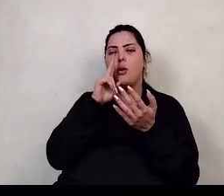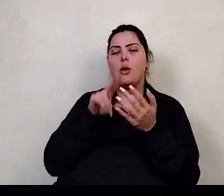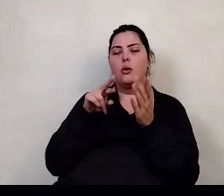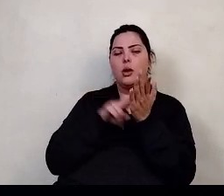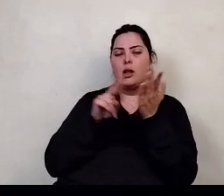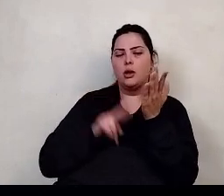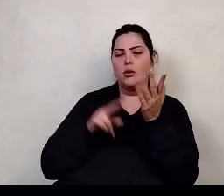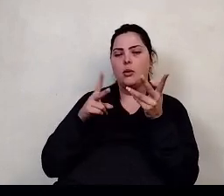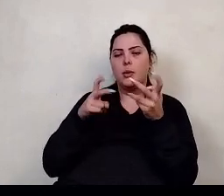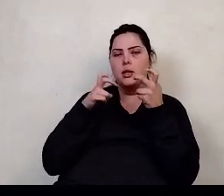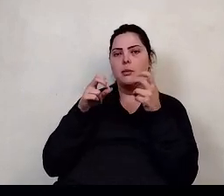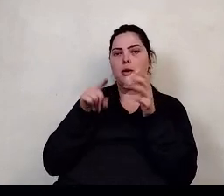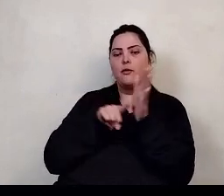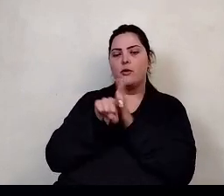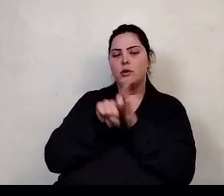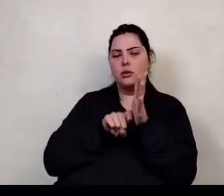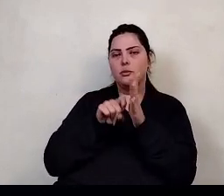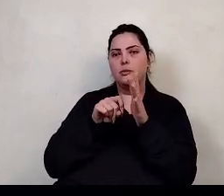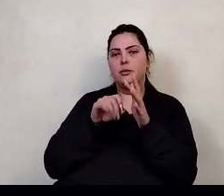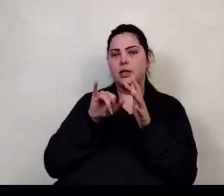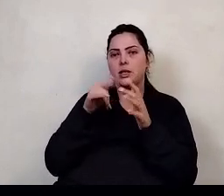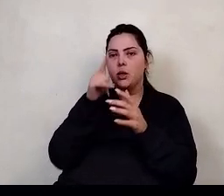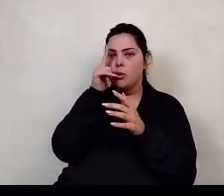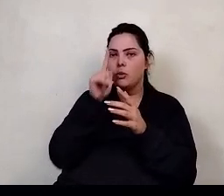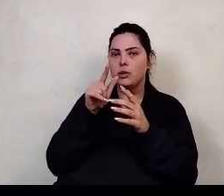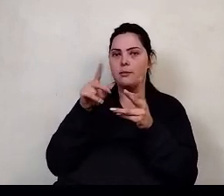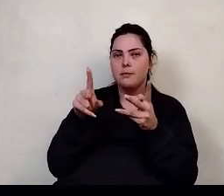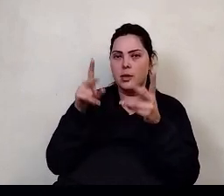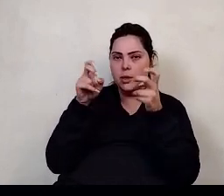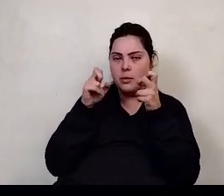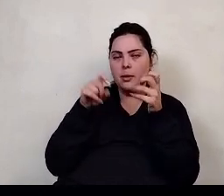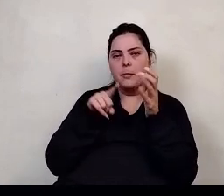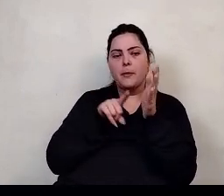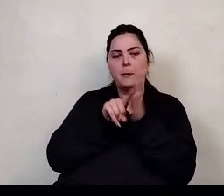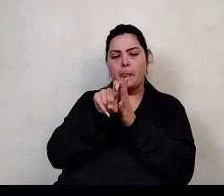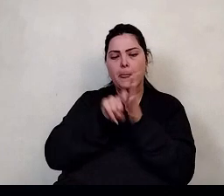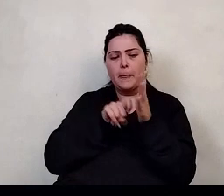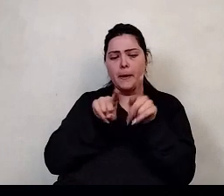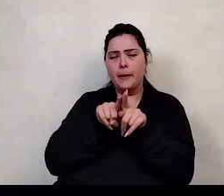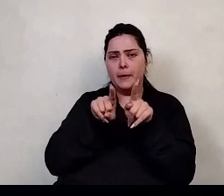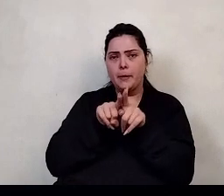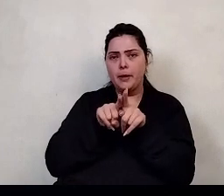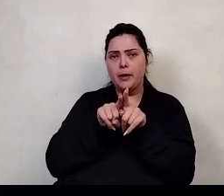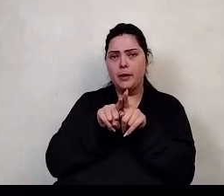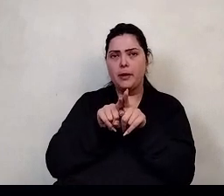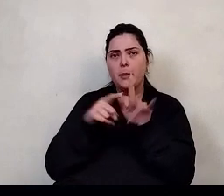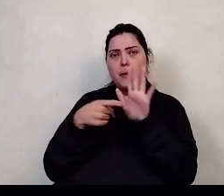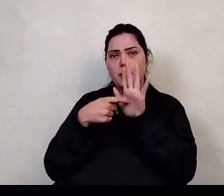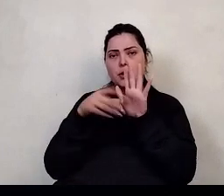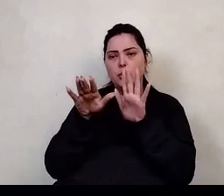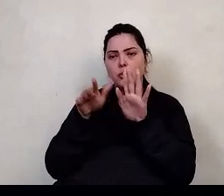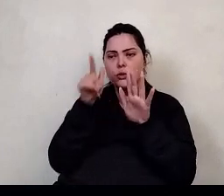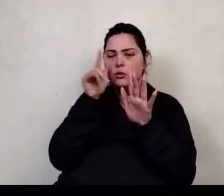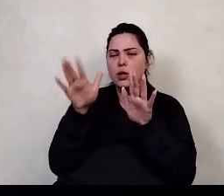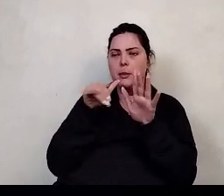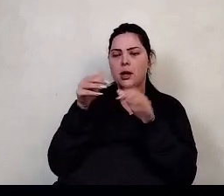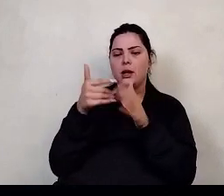funcionalidades. Se eu conseguir enxergar funcionalidades, inclusive eu consigo trazer desenvolvedores novos para os meus times e eu posso pegar